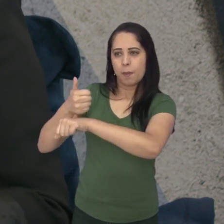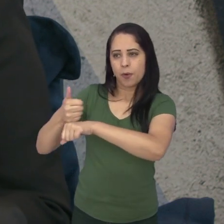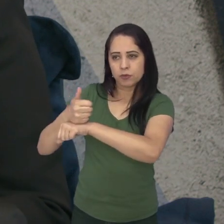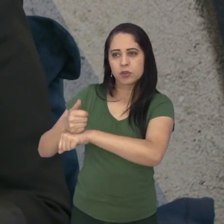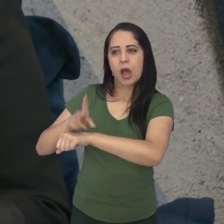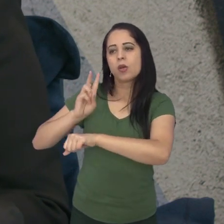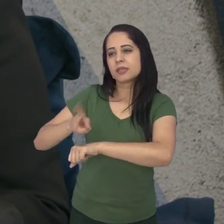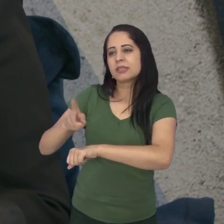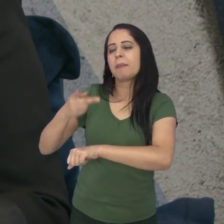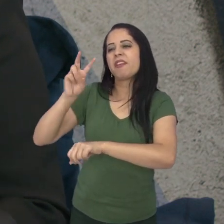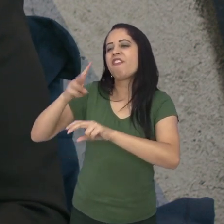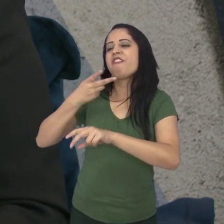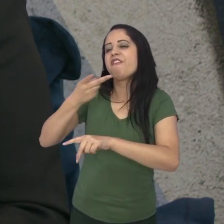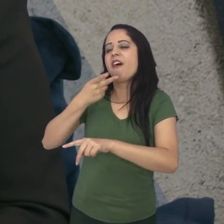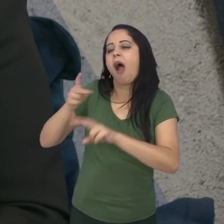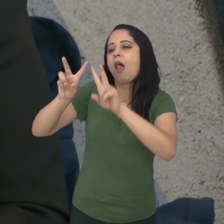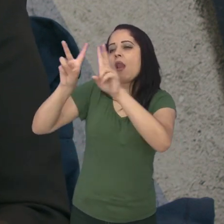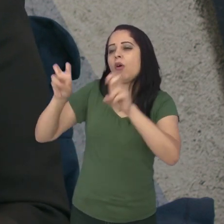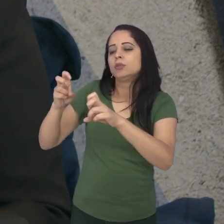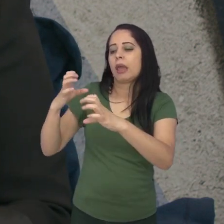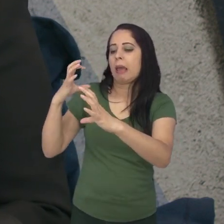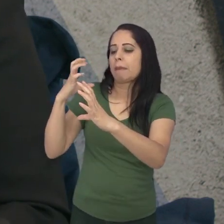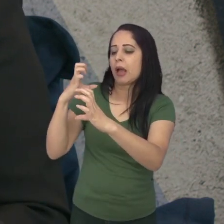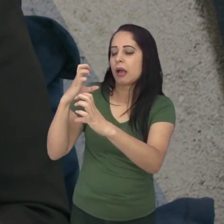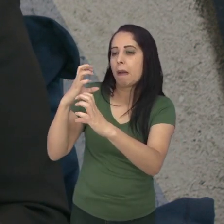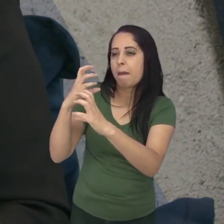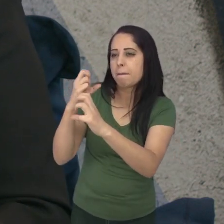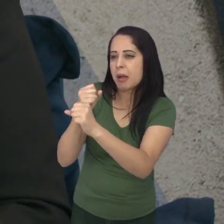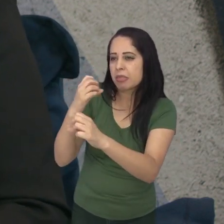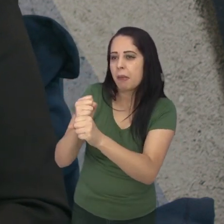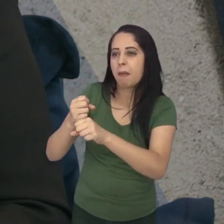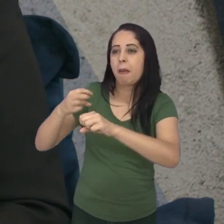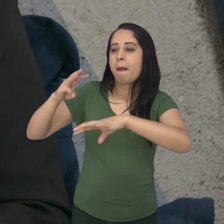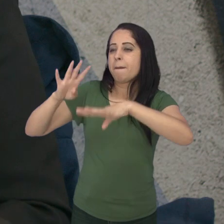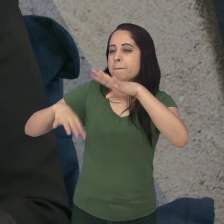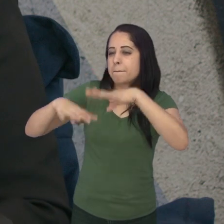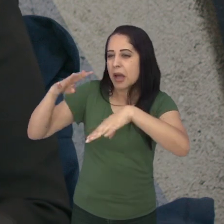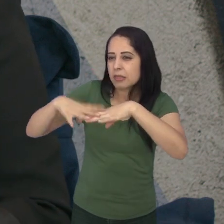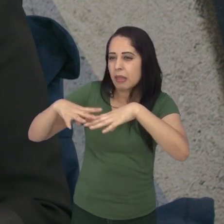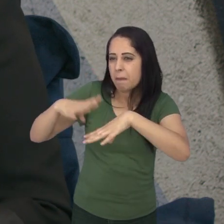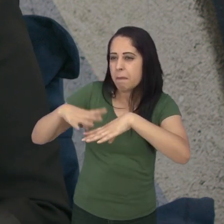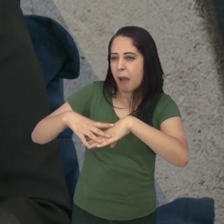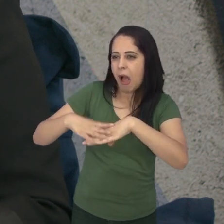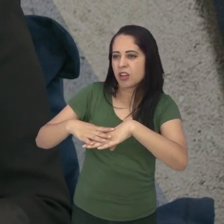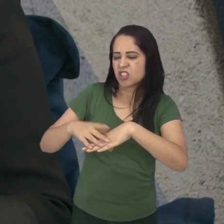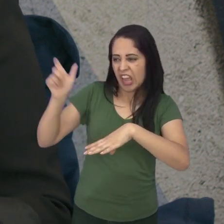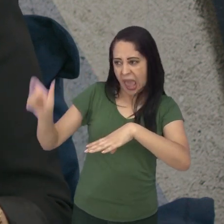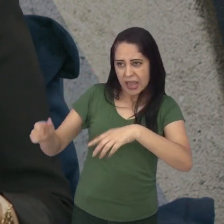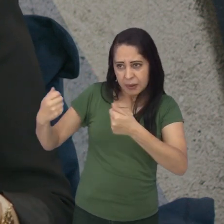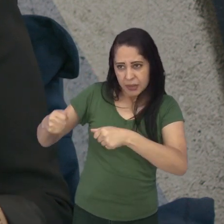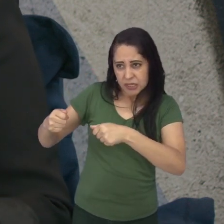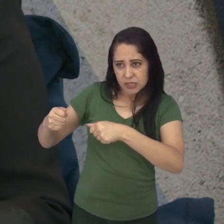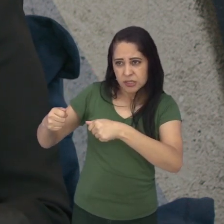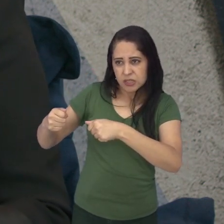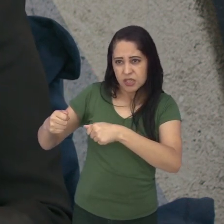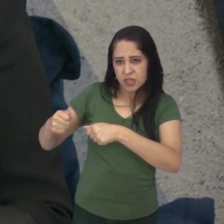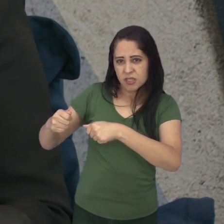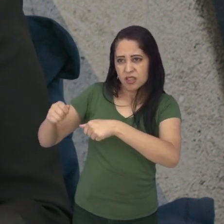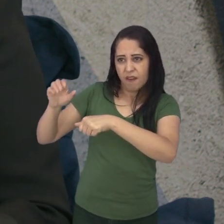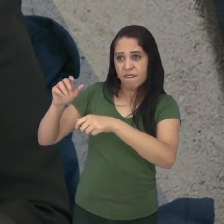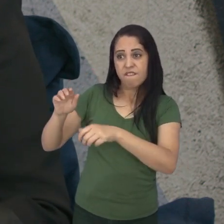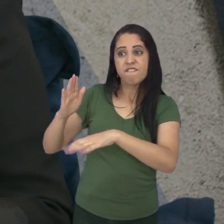ciência, das exatas, né? A gente até falou do empreendedorismo. Ele precisa fazer algum curso para